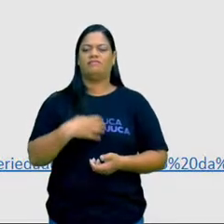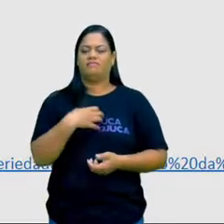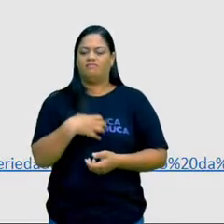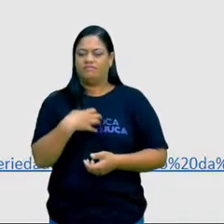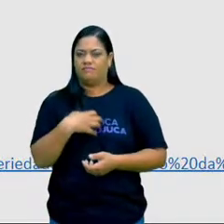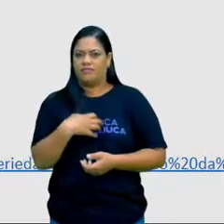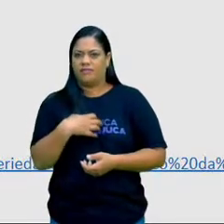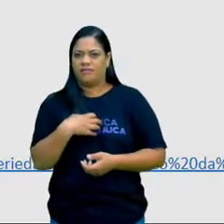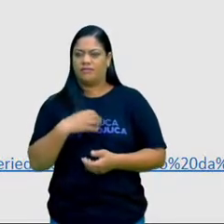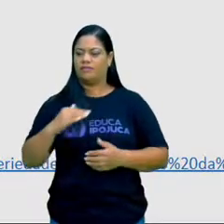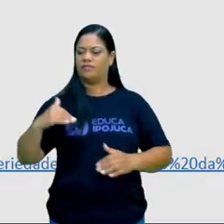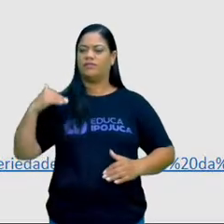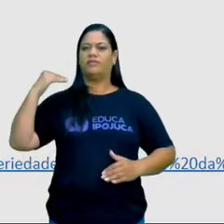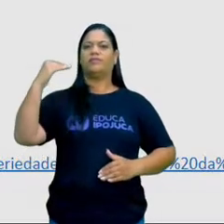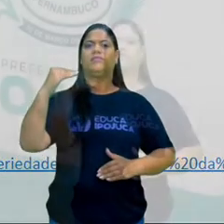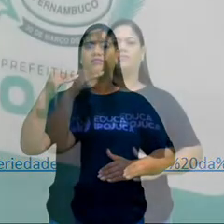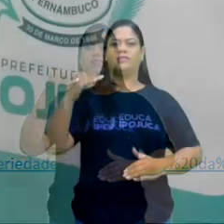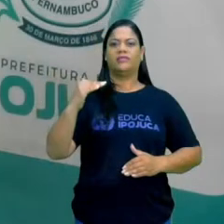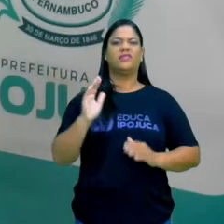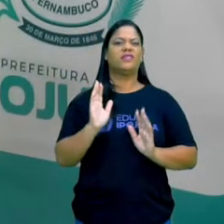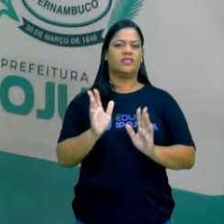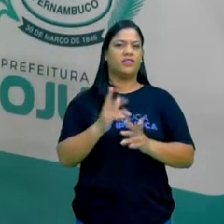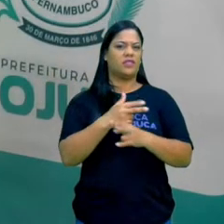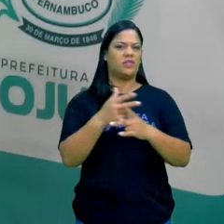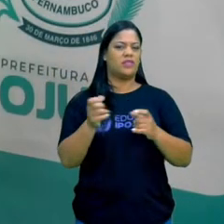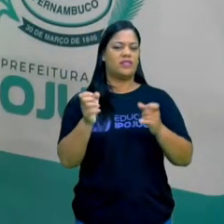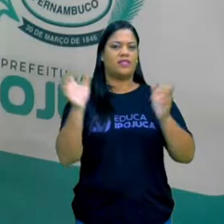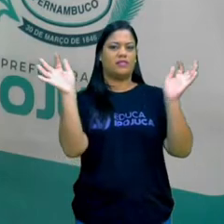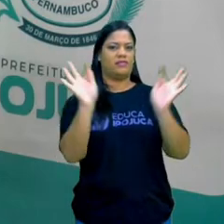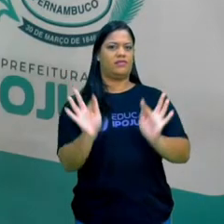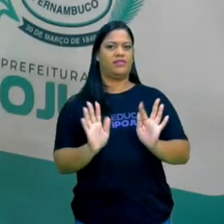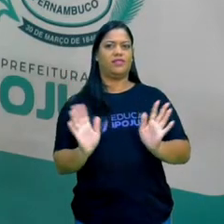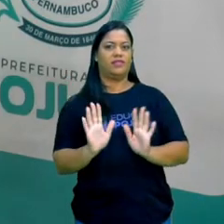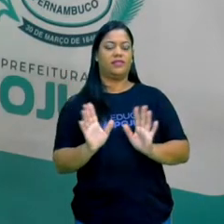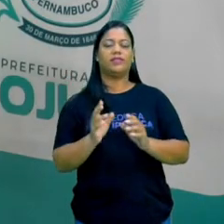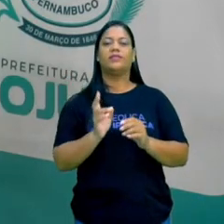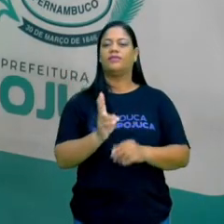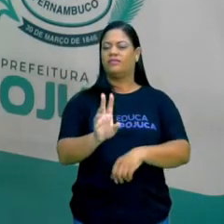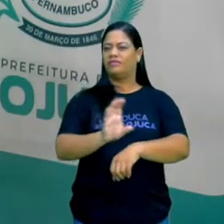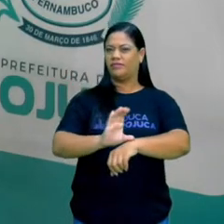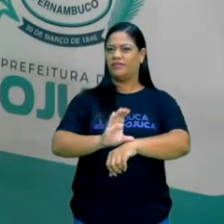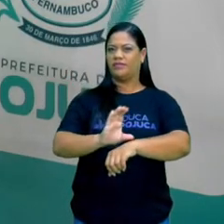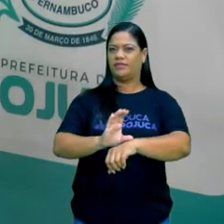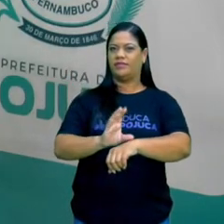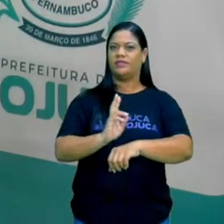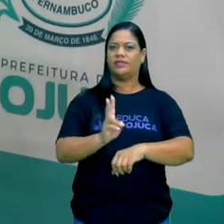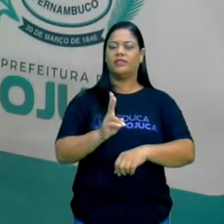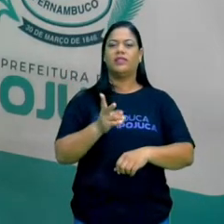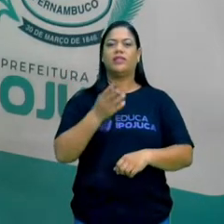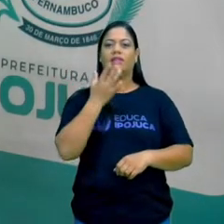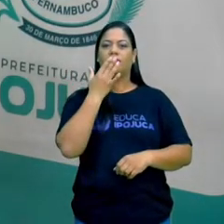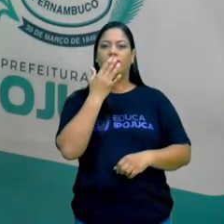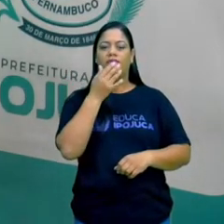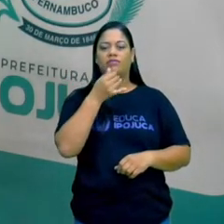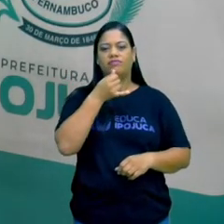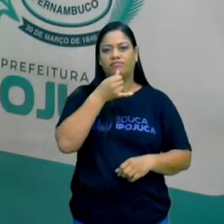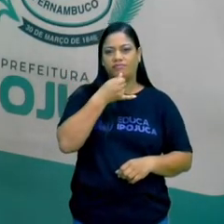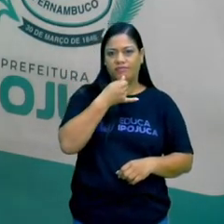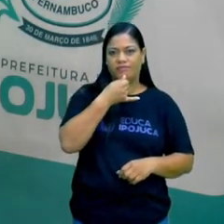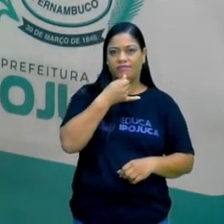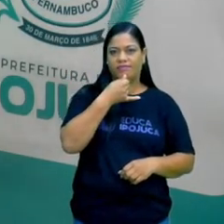soberania. Então, já não traz muitas coisas alegres. Geralmente, o cinza ele vai trazer uma cor triste, ele vai